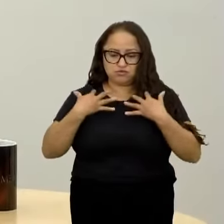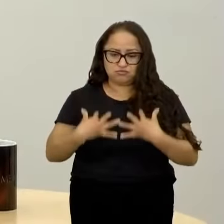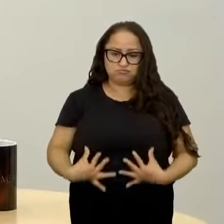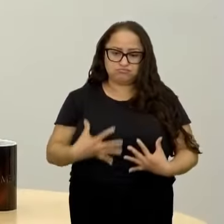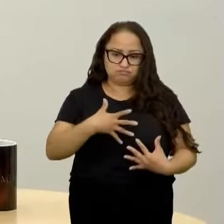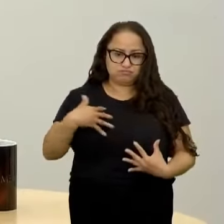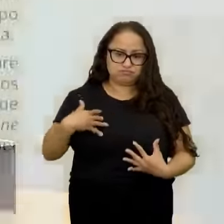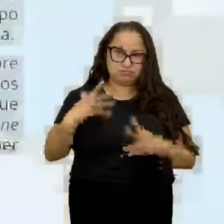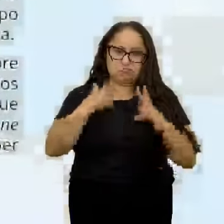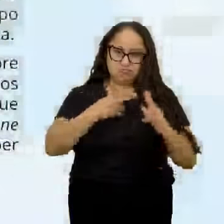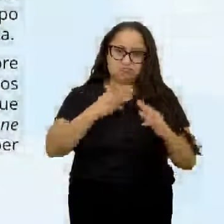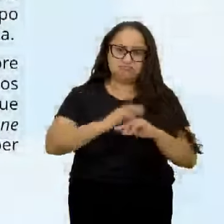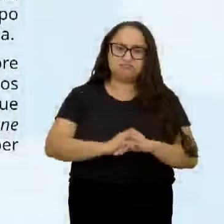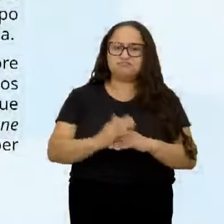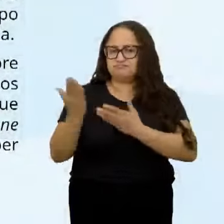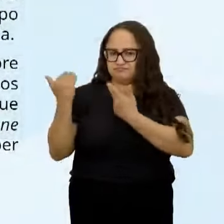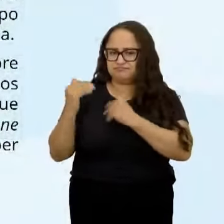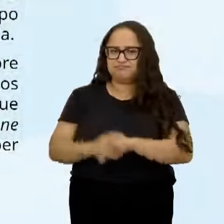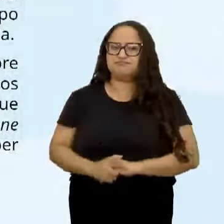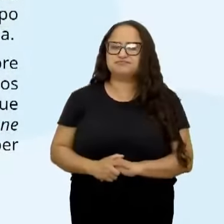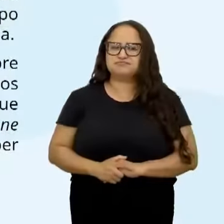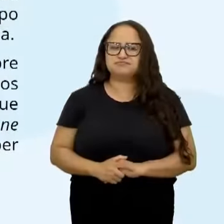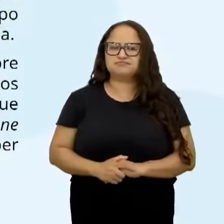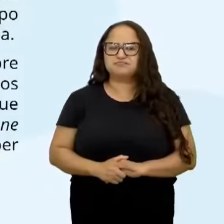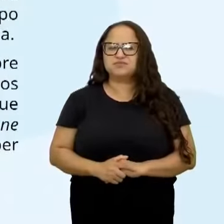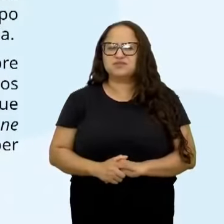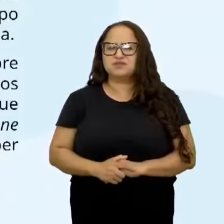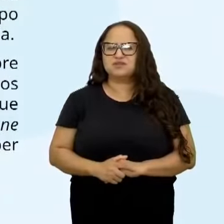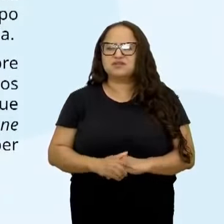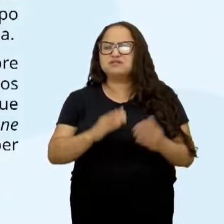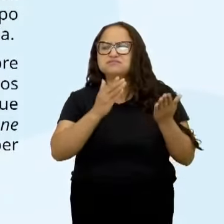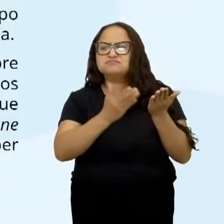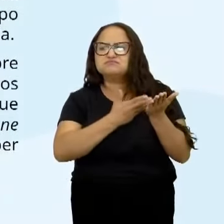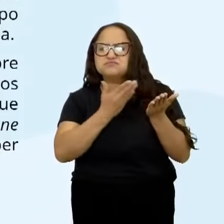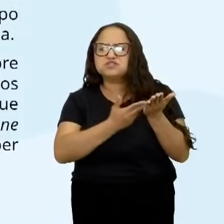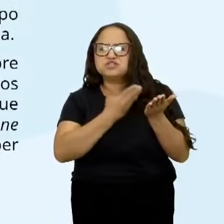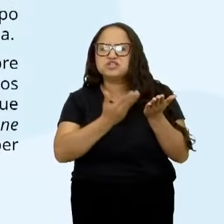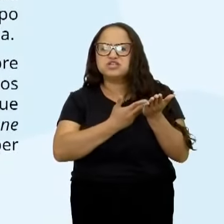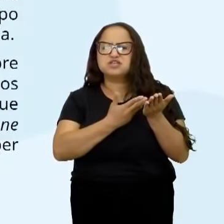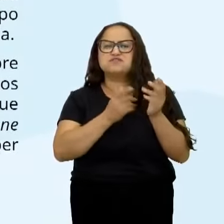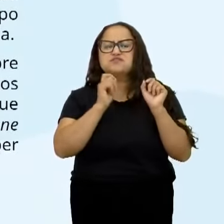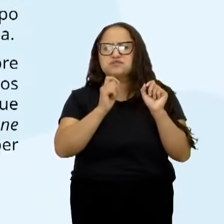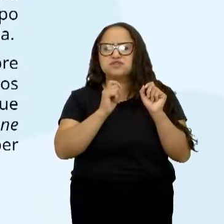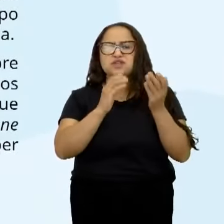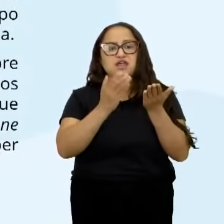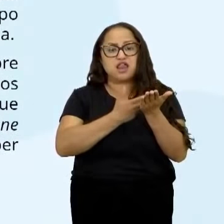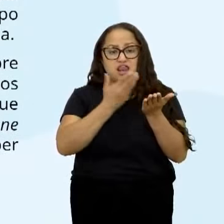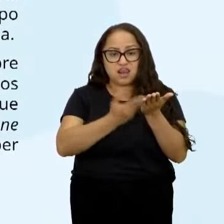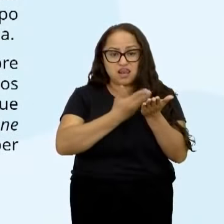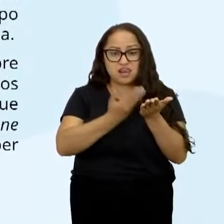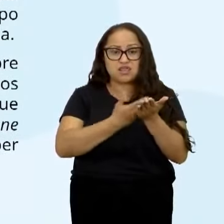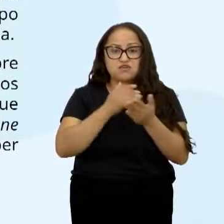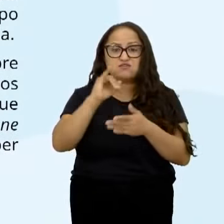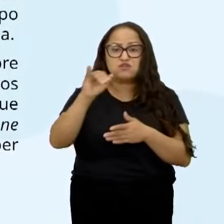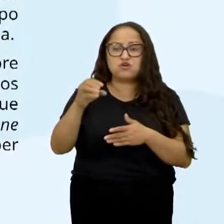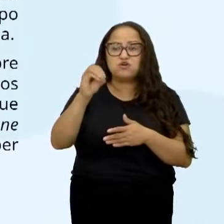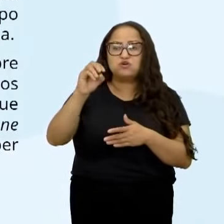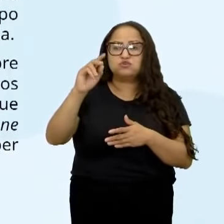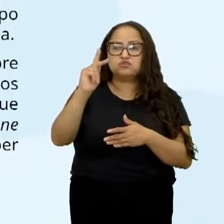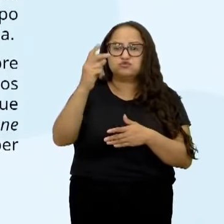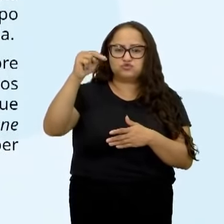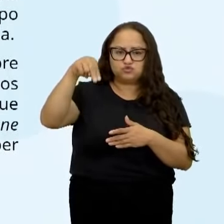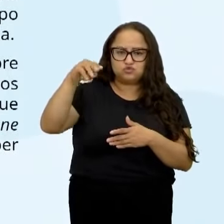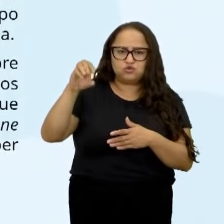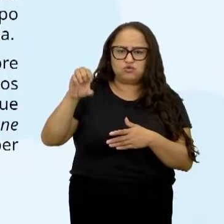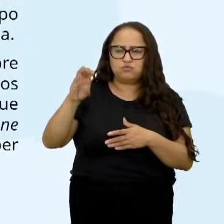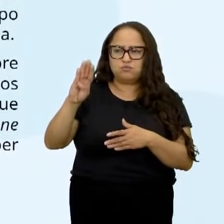mais um trabalho de aluno né vamos levar um trecho da resenha do nosso aluno olha só a resenha dele é essa Esse livro foi escrito